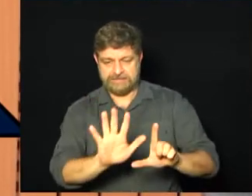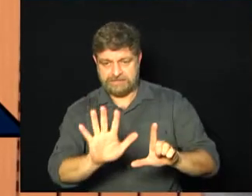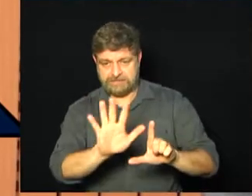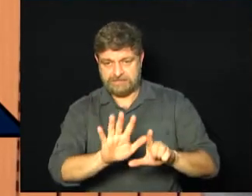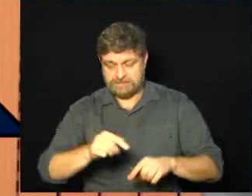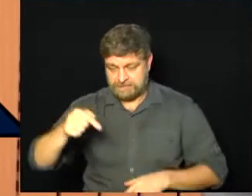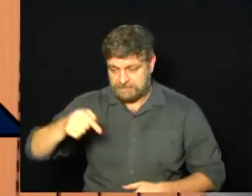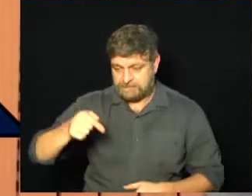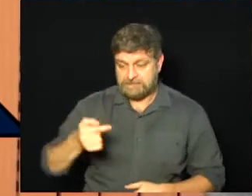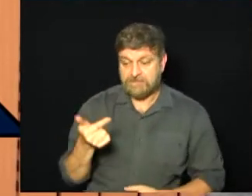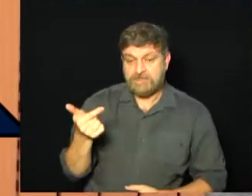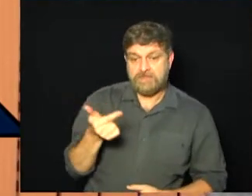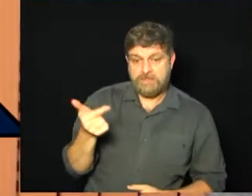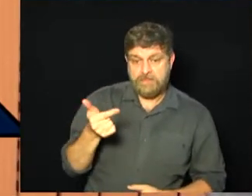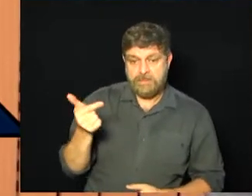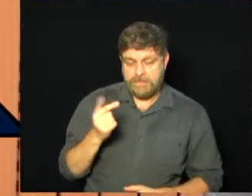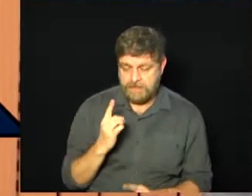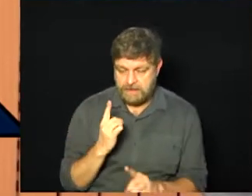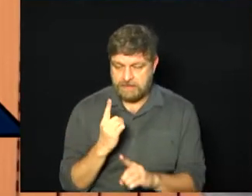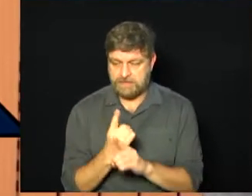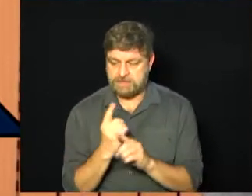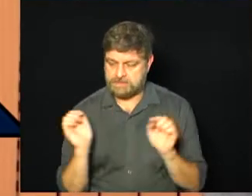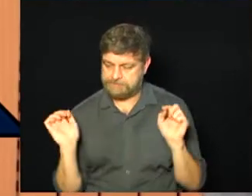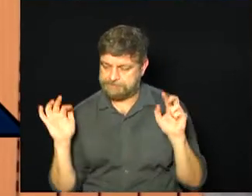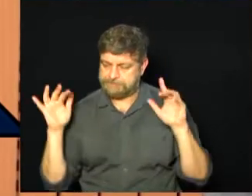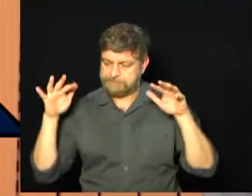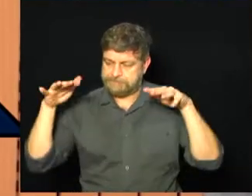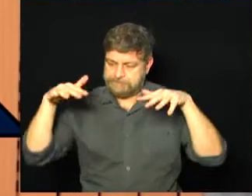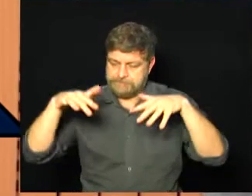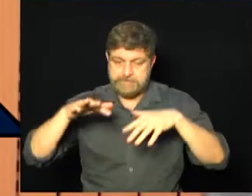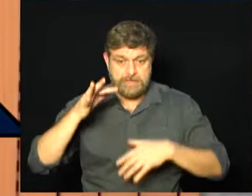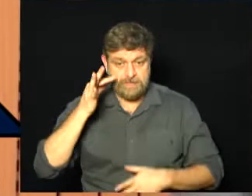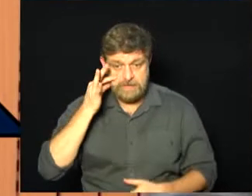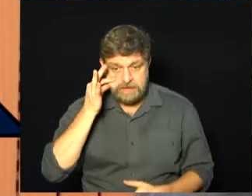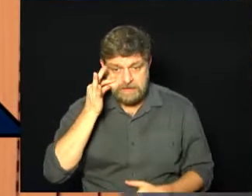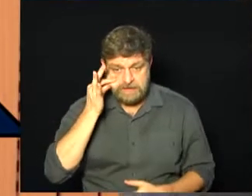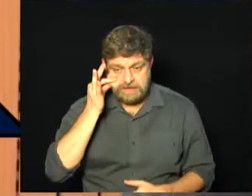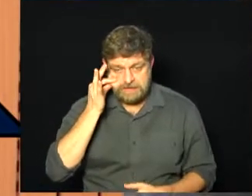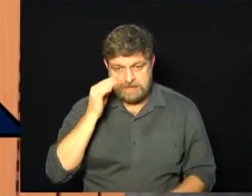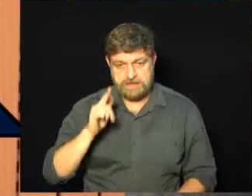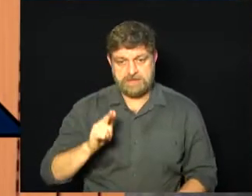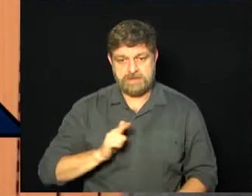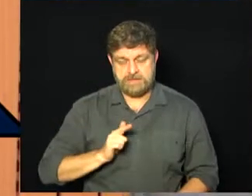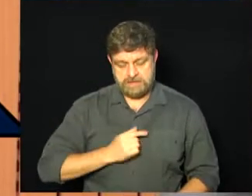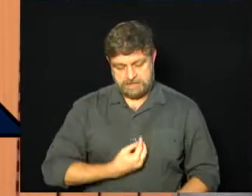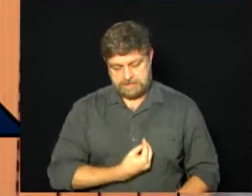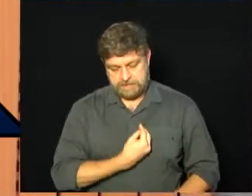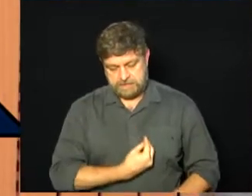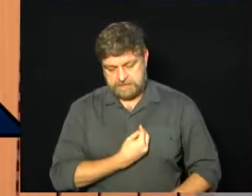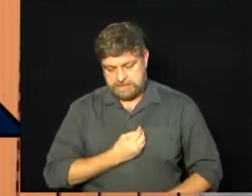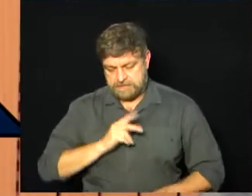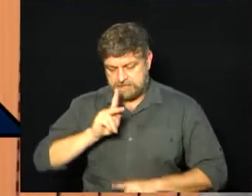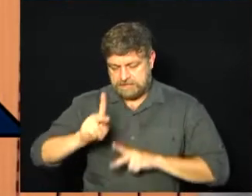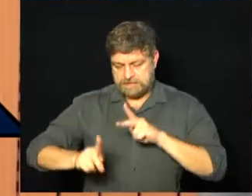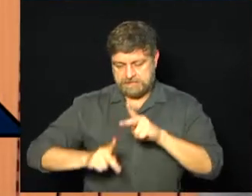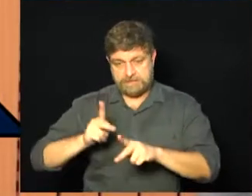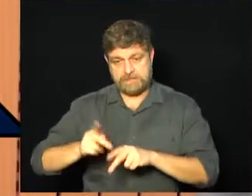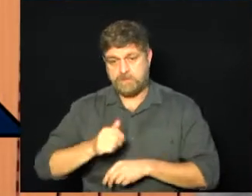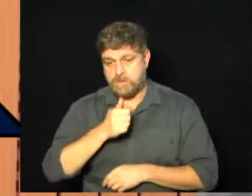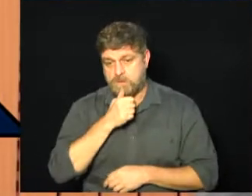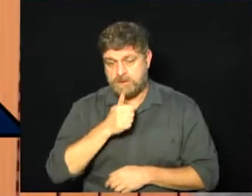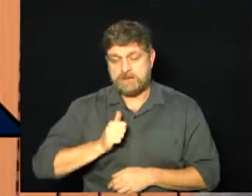segundo evento que a Câmara faz nesse formato, podendo receber público, ainda com